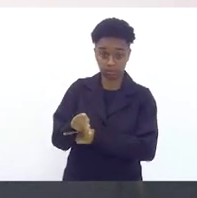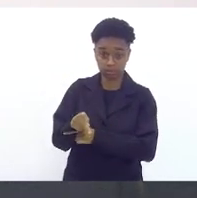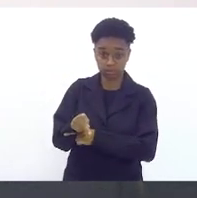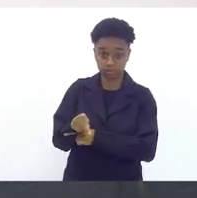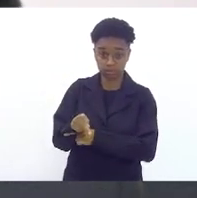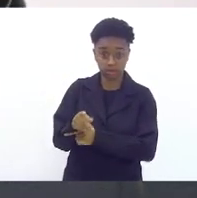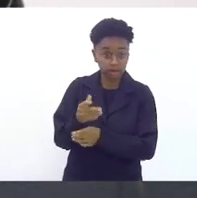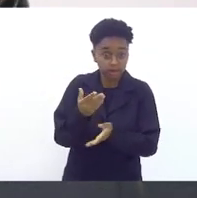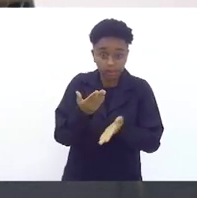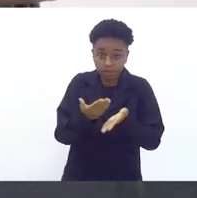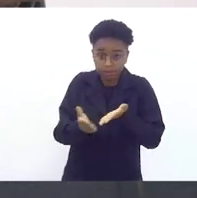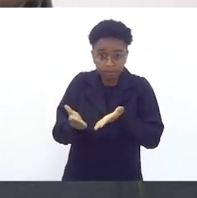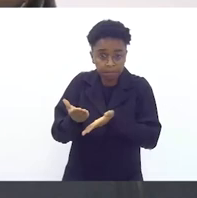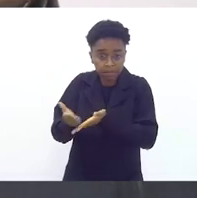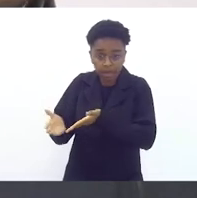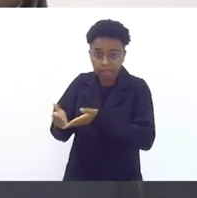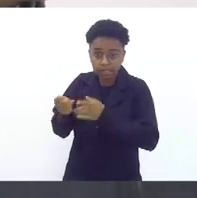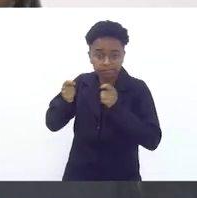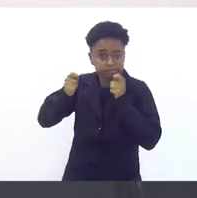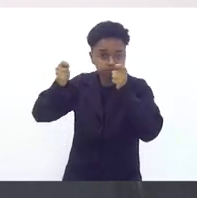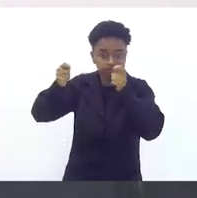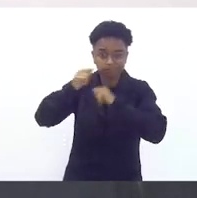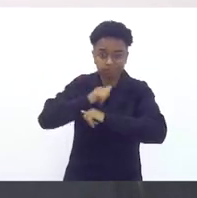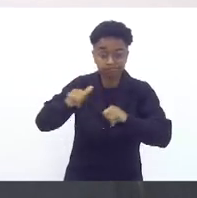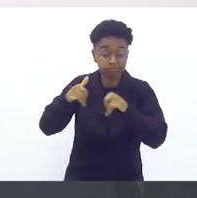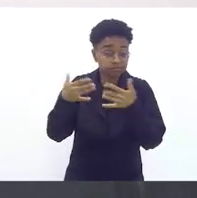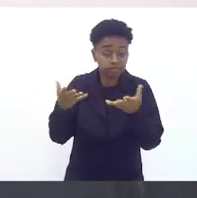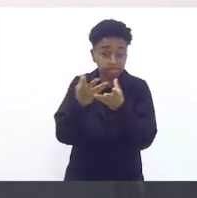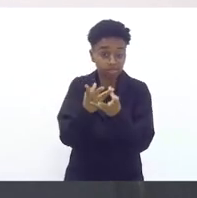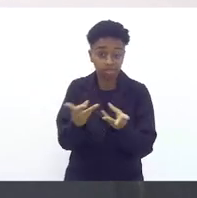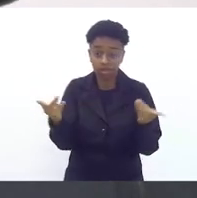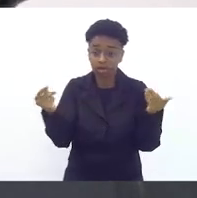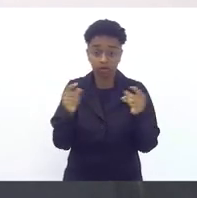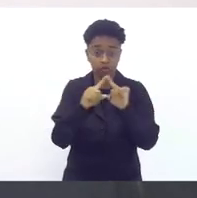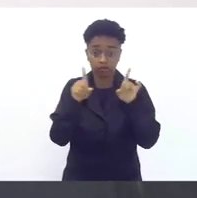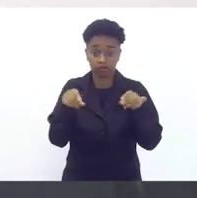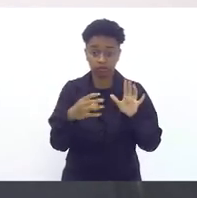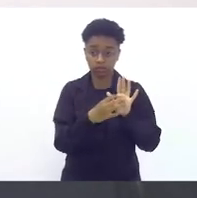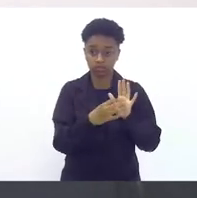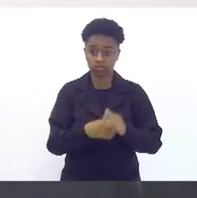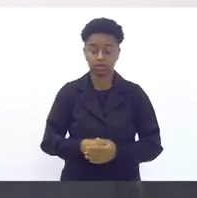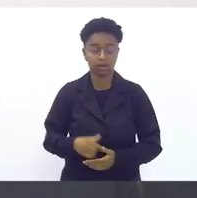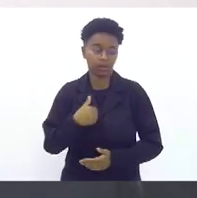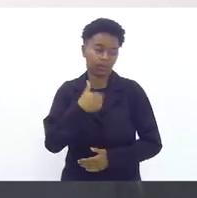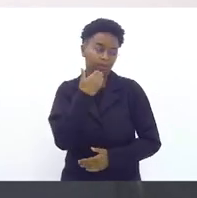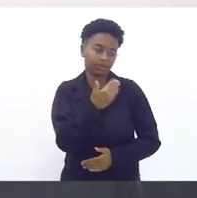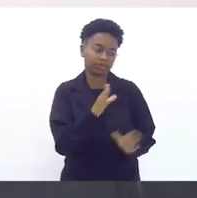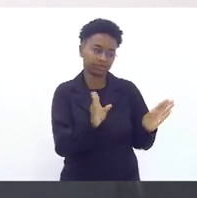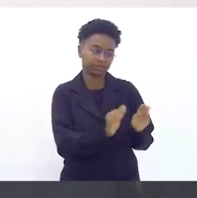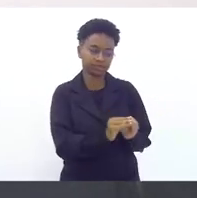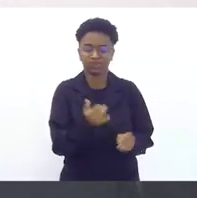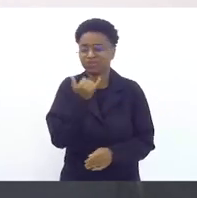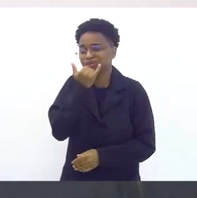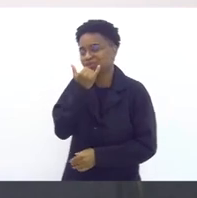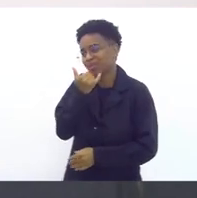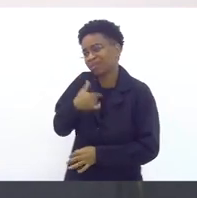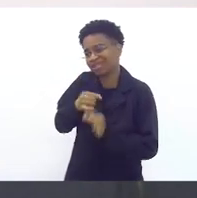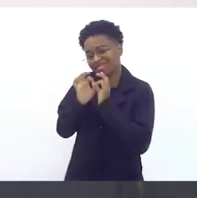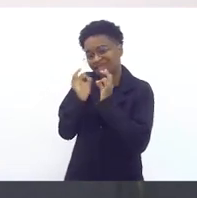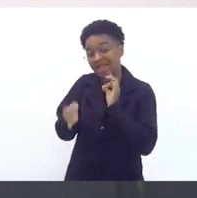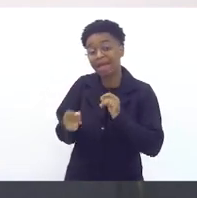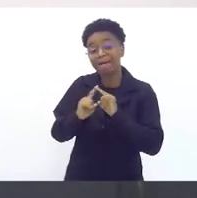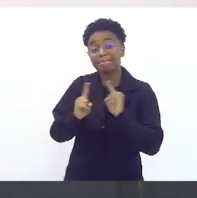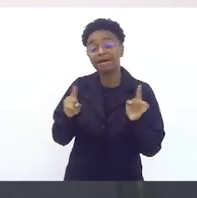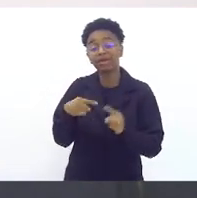vai perdendo a força reivindicatória. Aí acabou o funcionário. Então vou pedir ao deputado. Só me perdoe, desculpe. Mas é que a